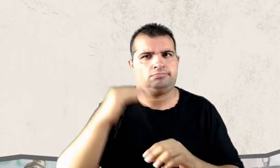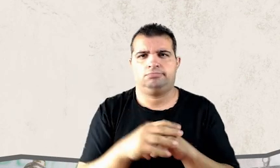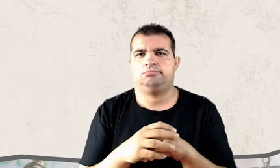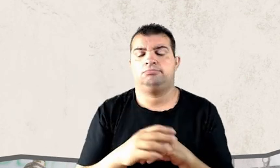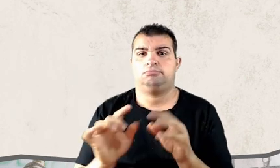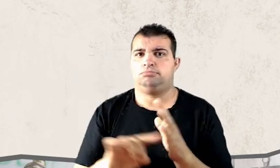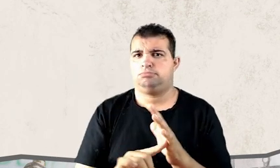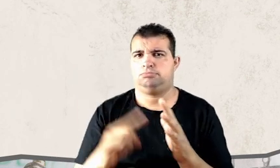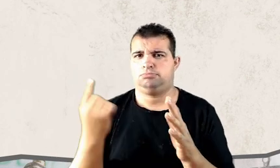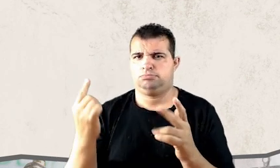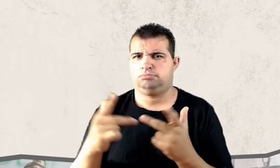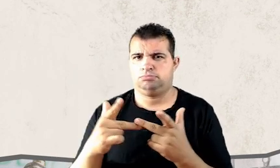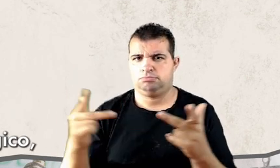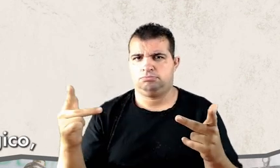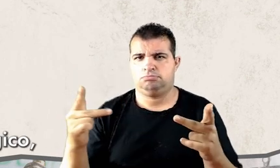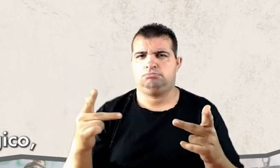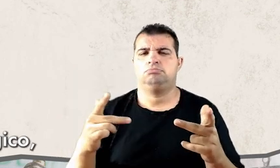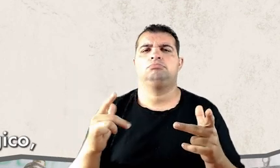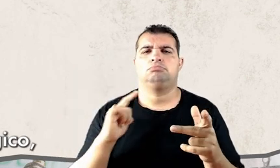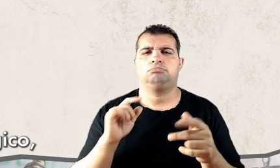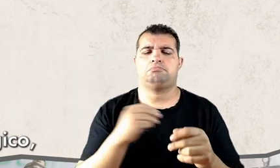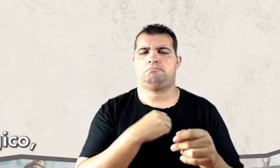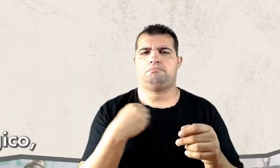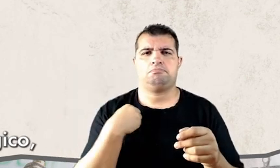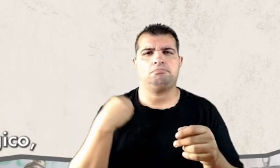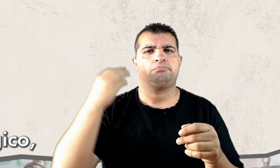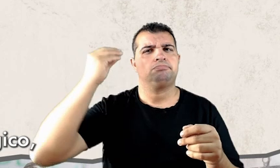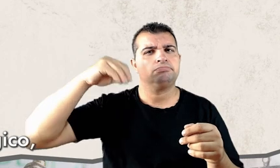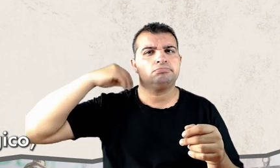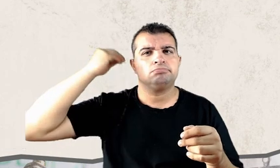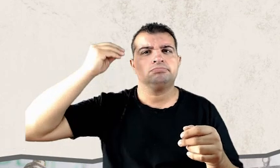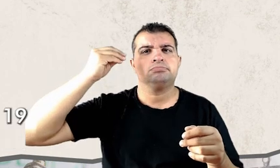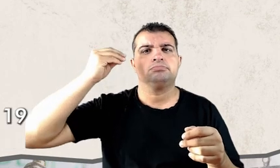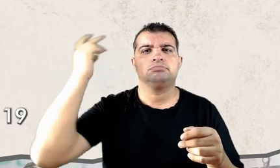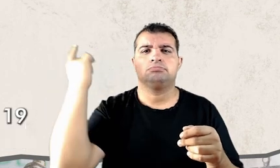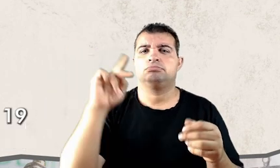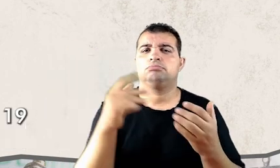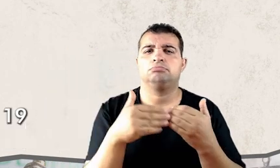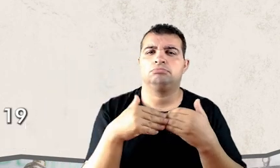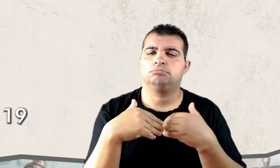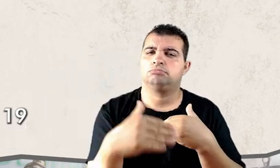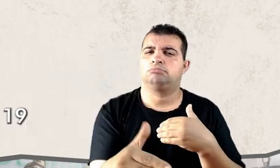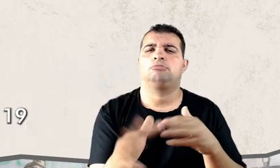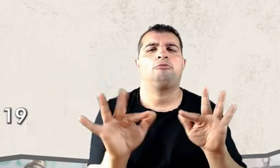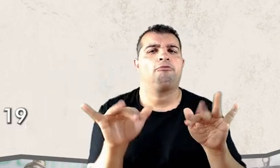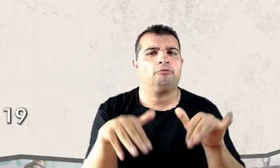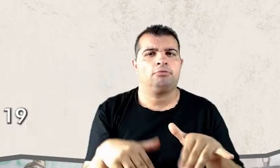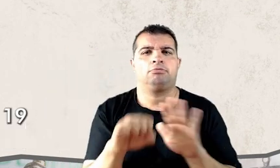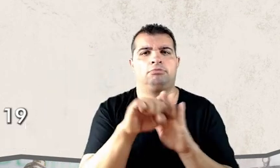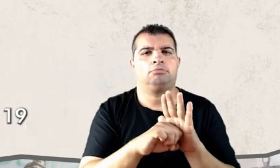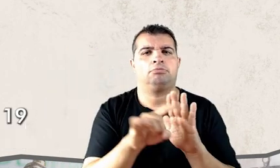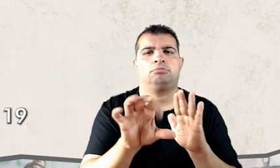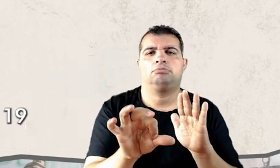primeira caracterização de um modelo médico-psicológico, ele começa no final do